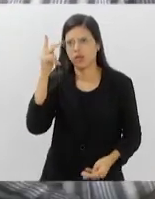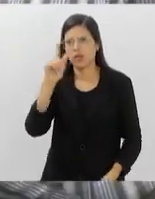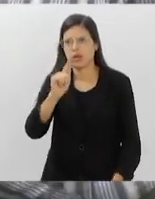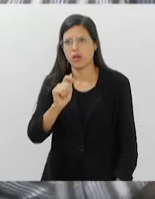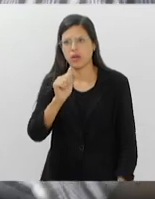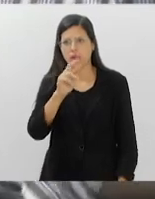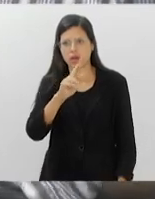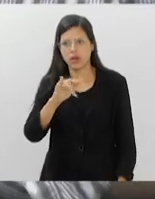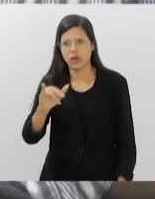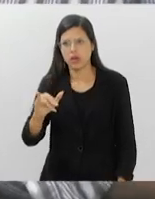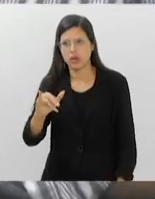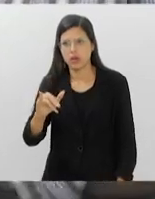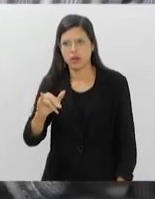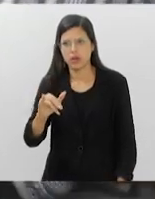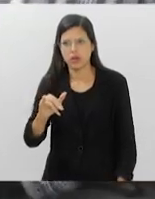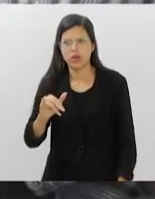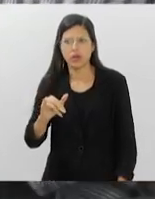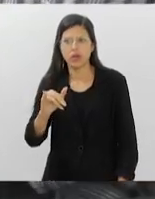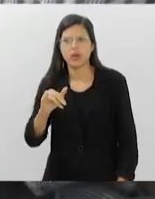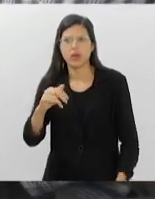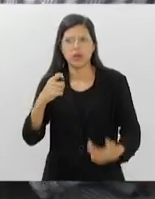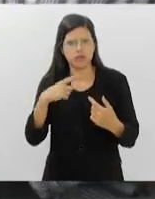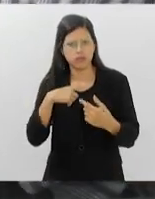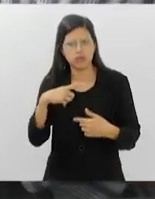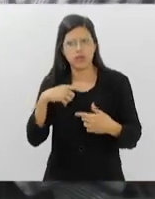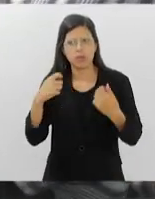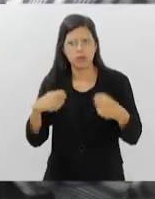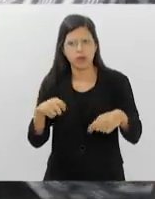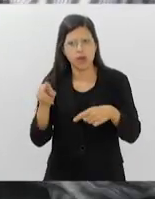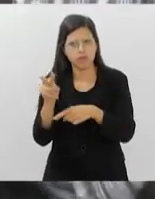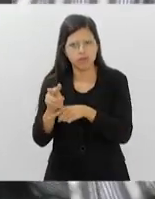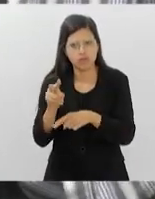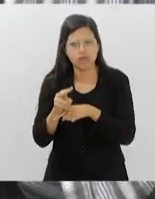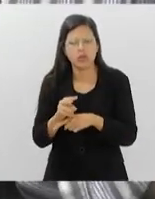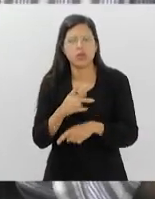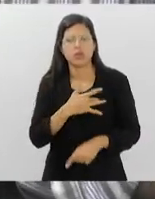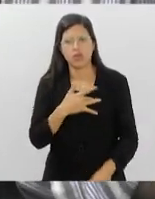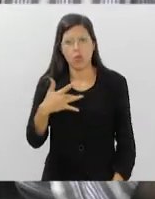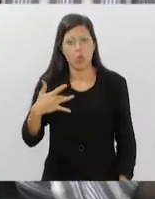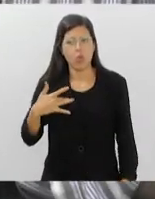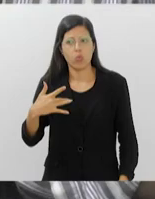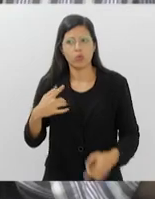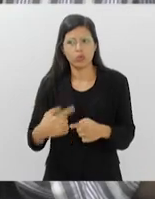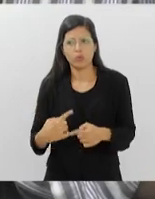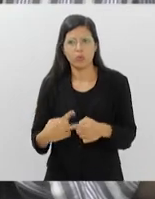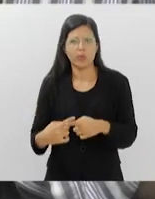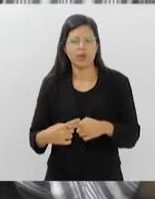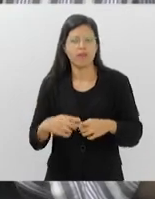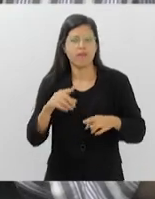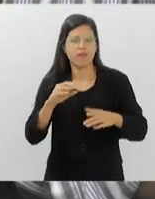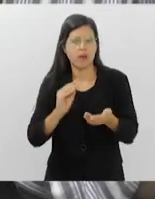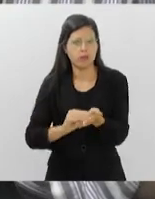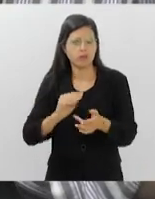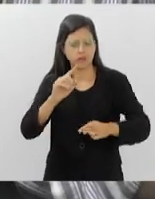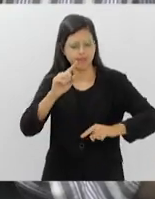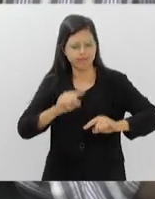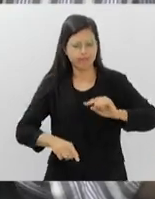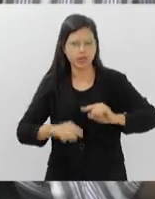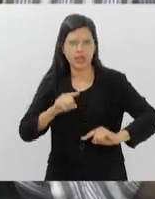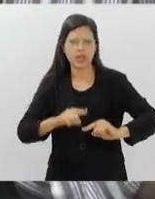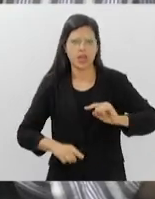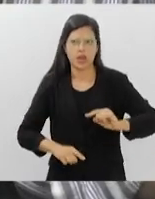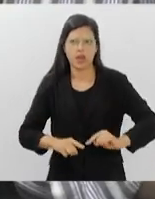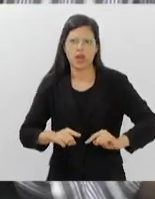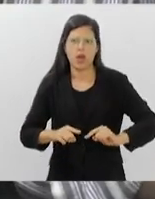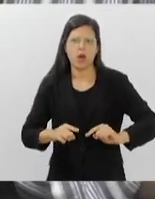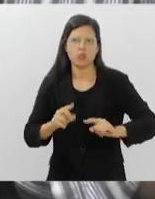que ter. Aliás, tem todos os cuidados de saúde, muitos deles são contaminados, não usam os equipamentos adequados, etc. Mas o